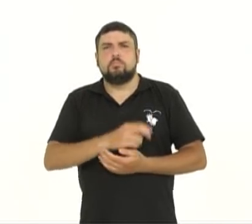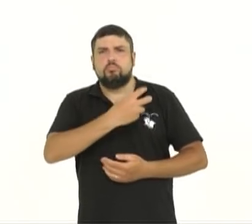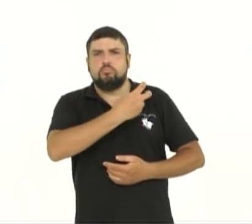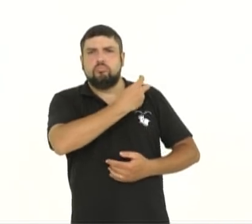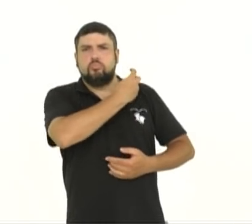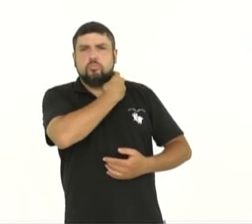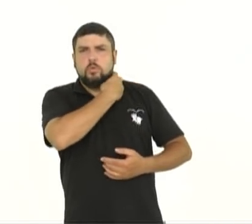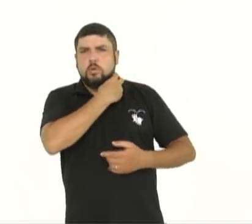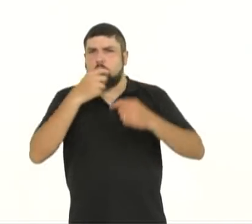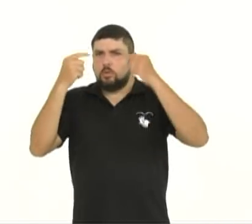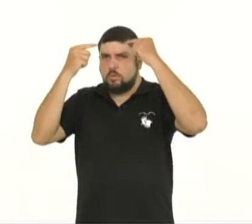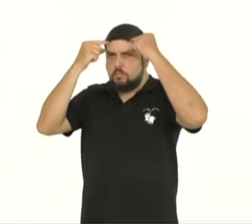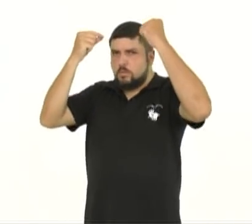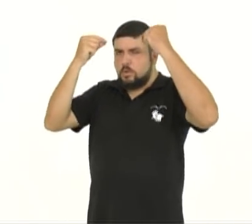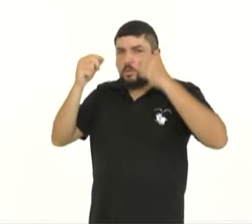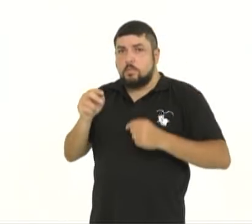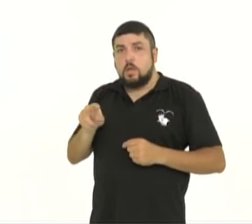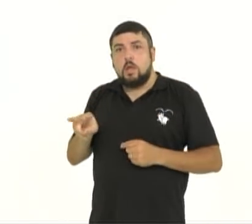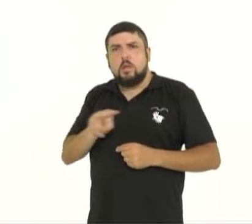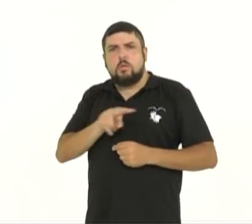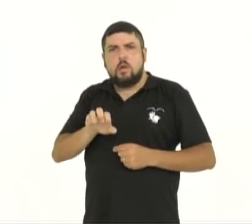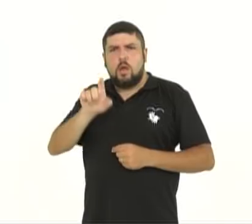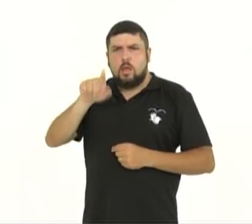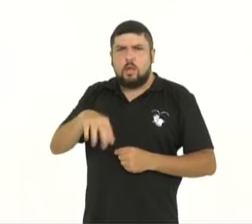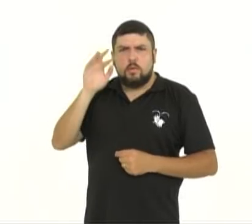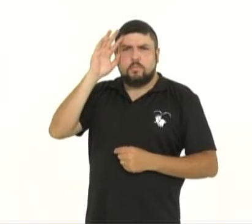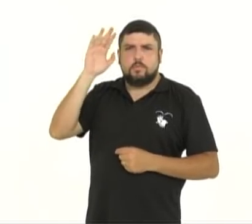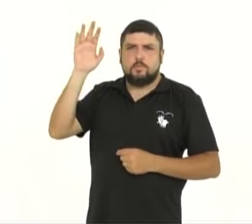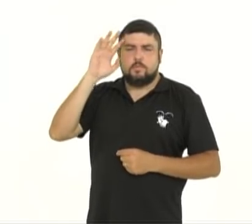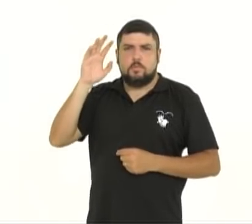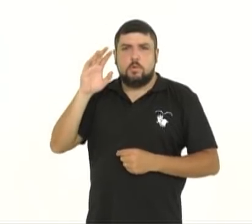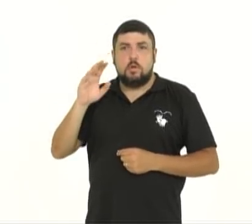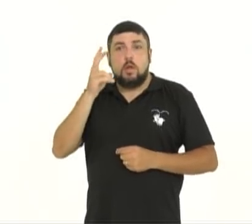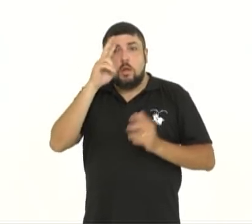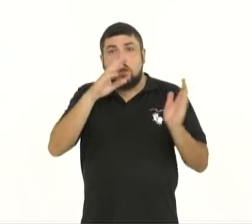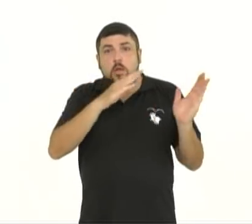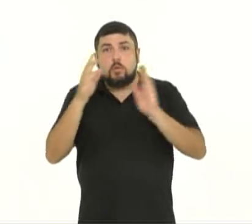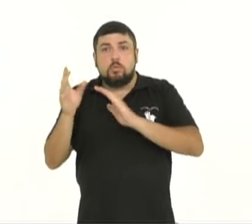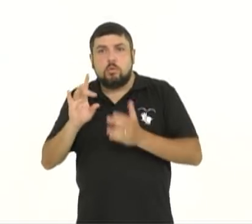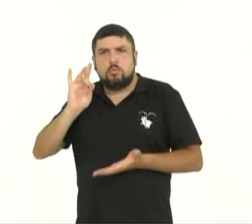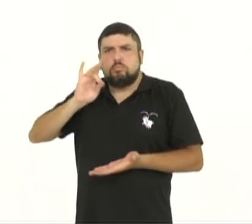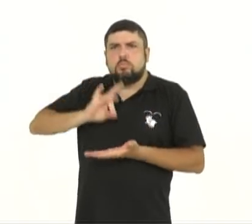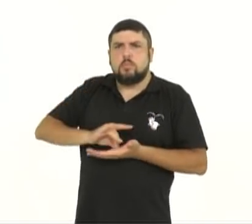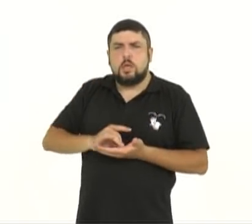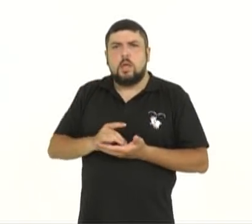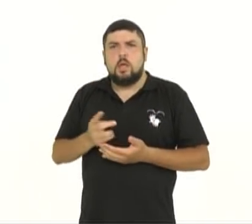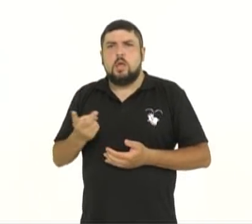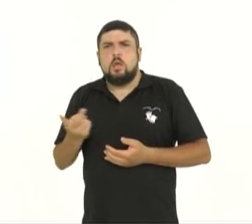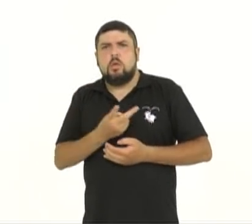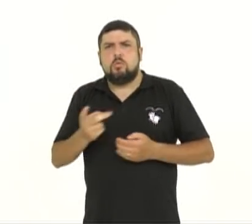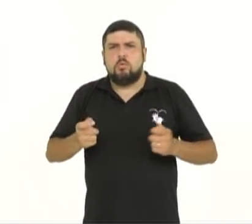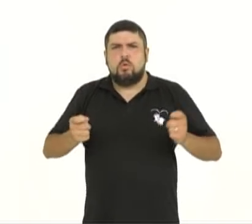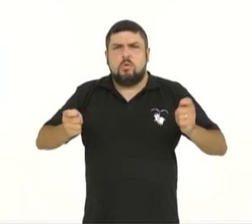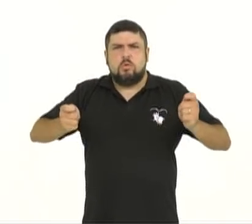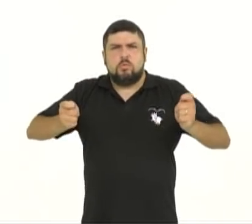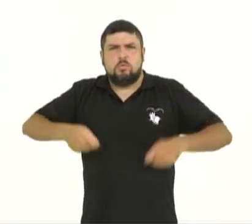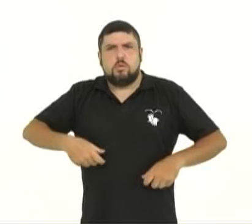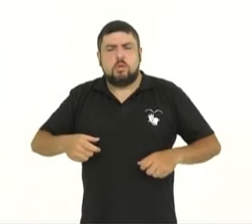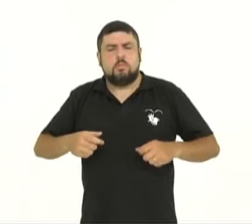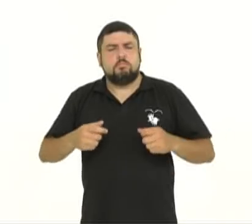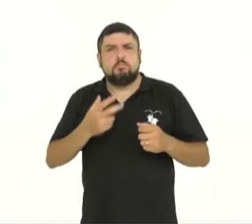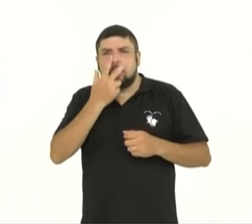são personagens fictícios que em suas histórias originais são capazes de feitos impossíveis às pessoas